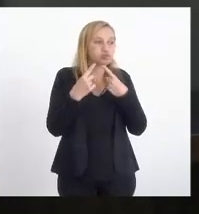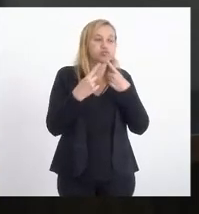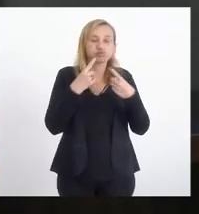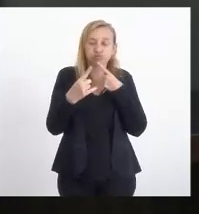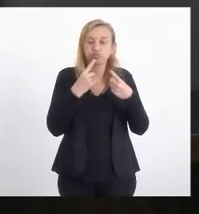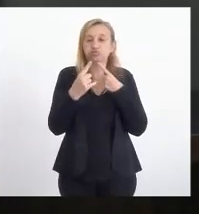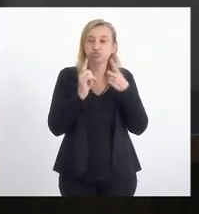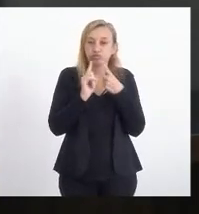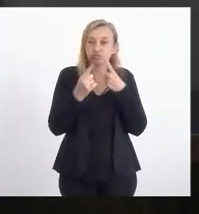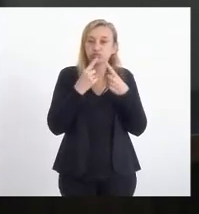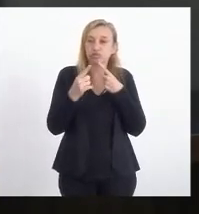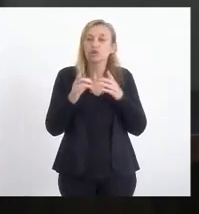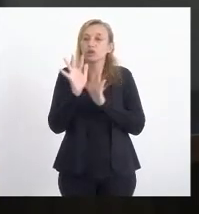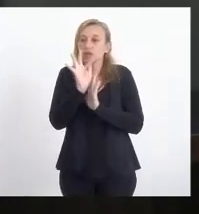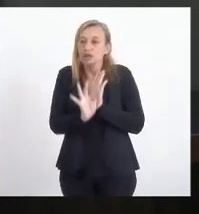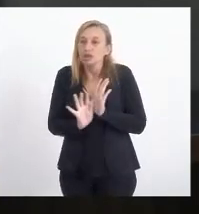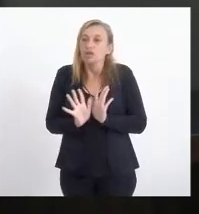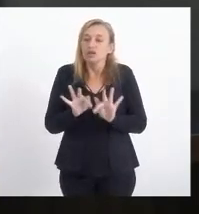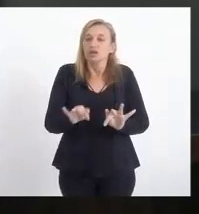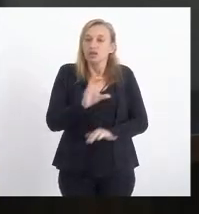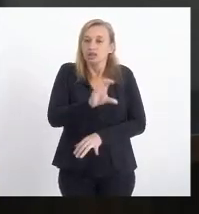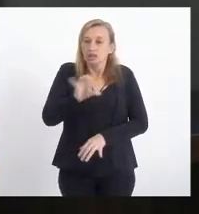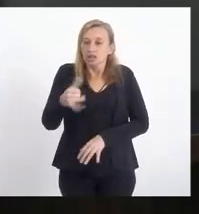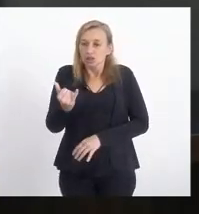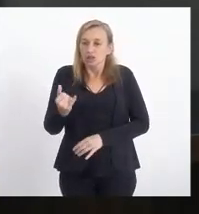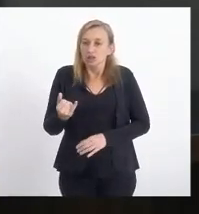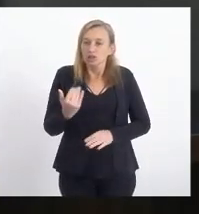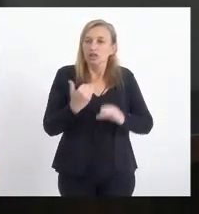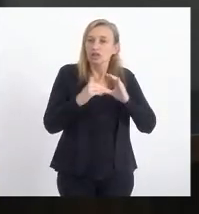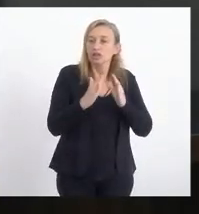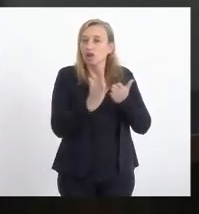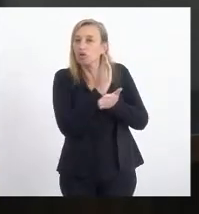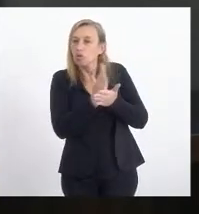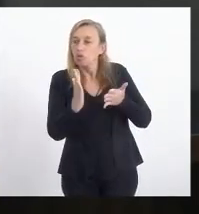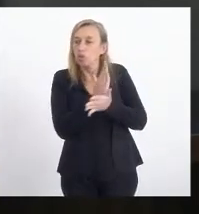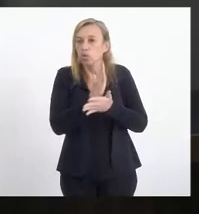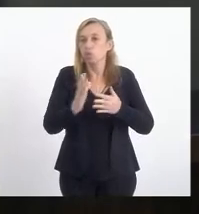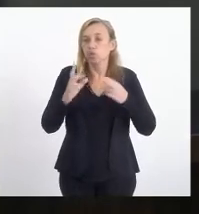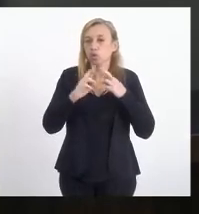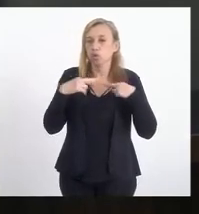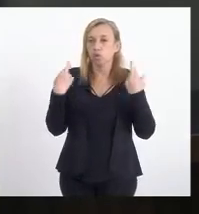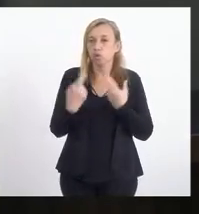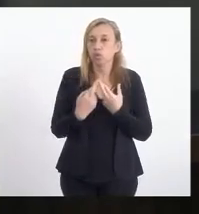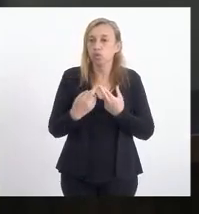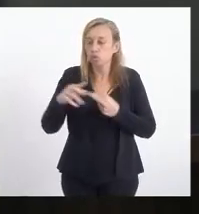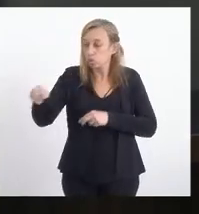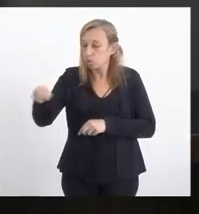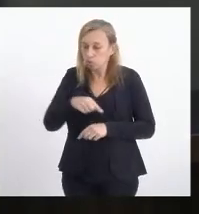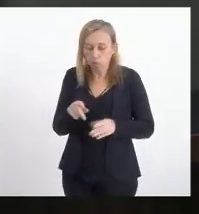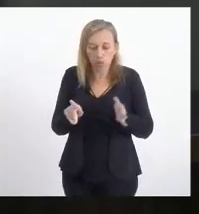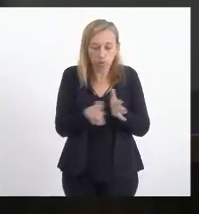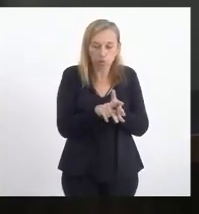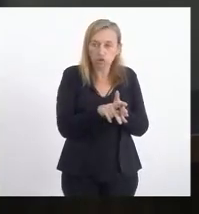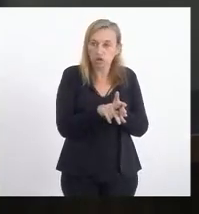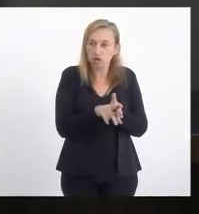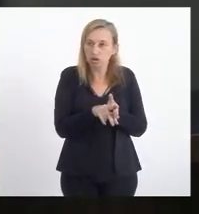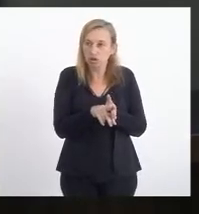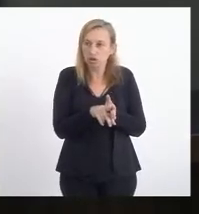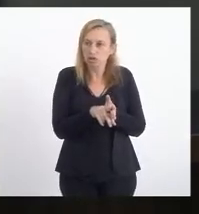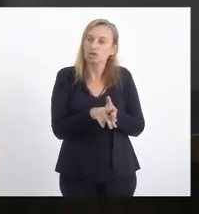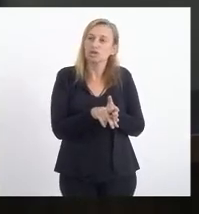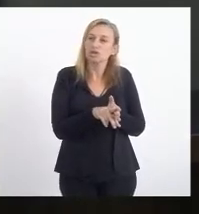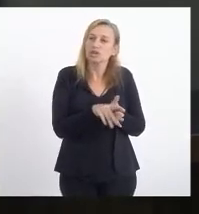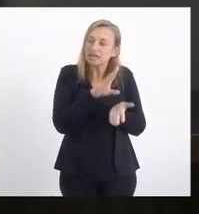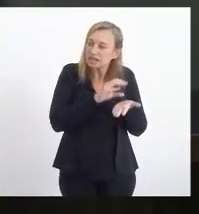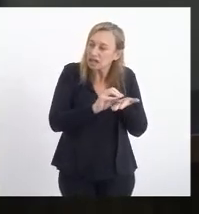discussão que teremos todo o texto final da ccj que levará algumas sessões ou não trouxeram o projeto a pauta eu